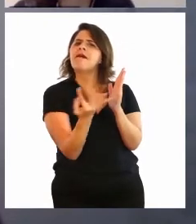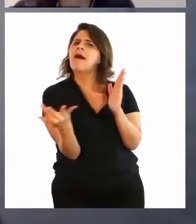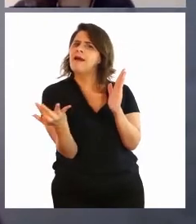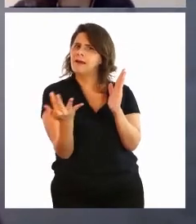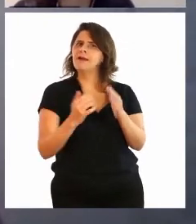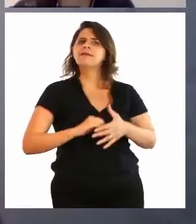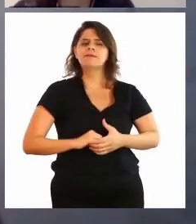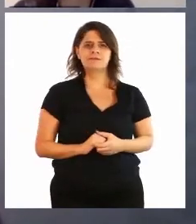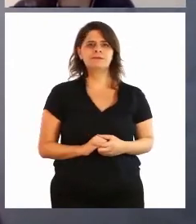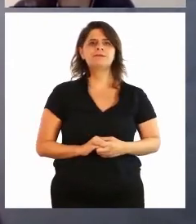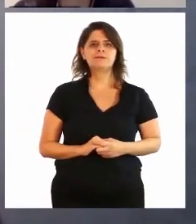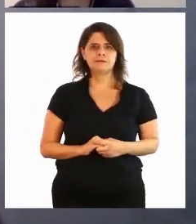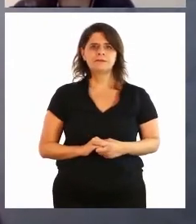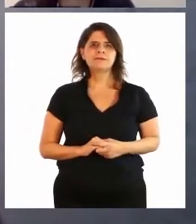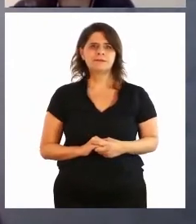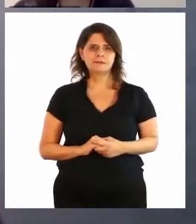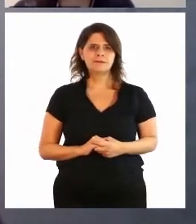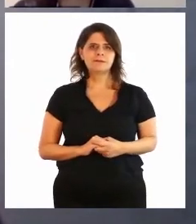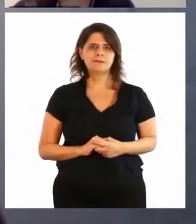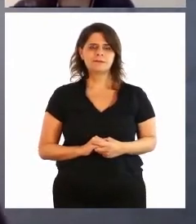Ali,